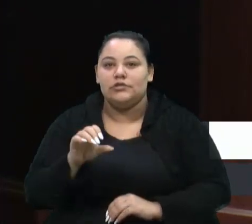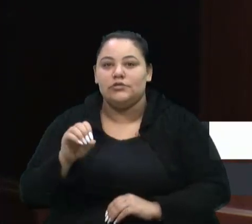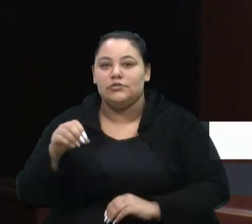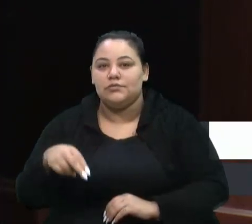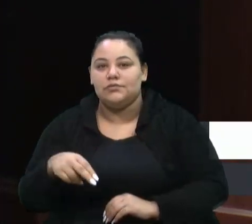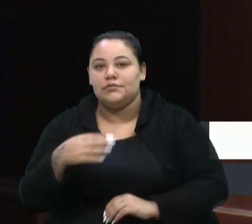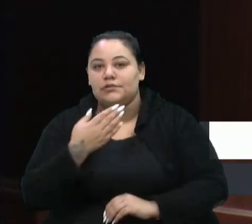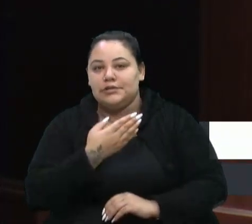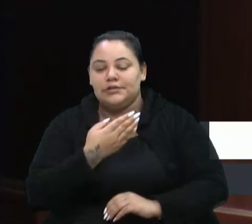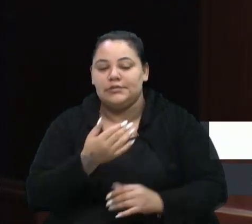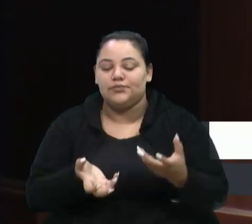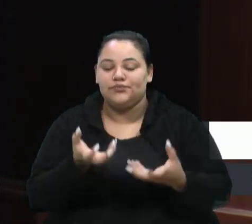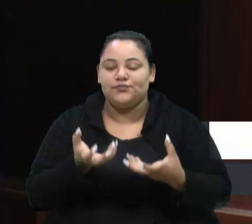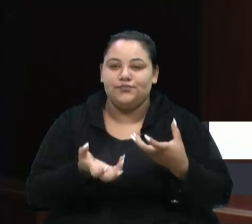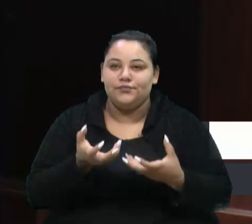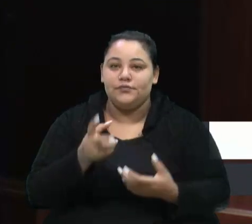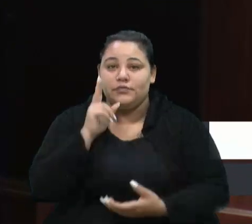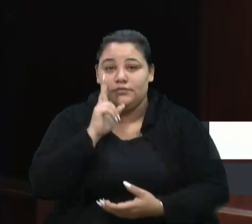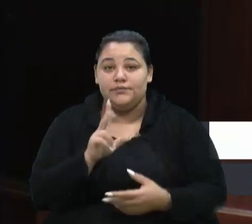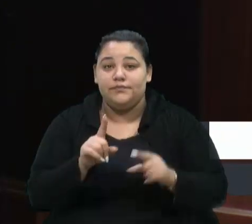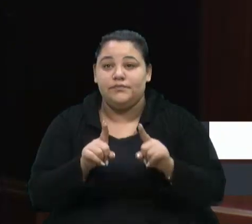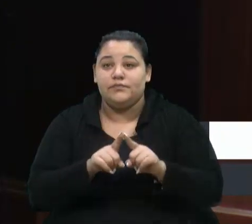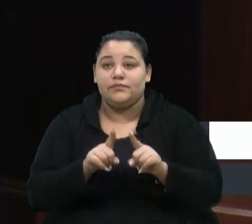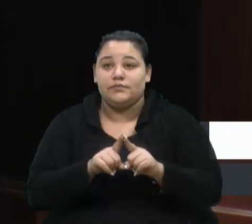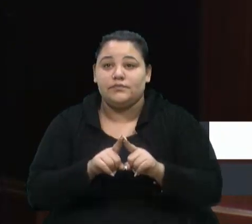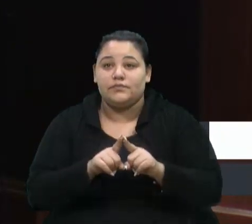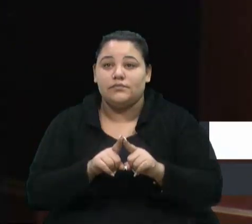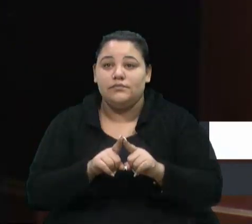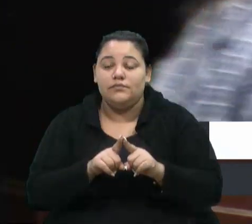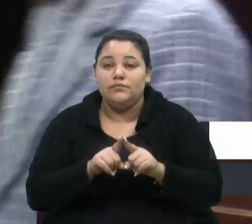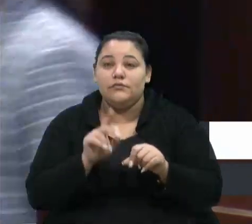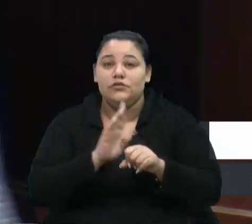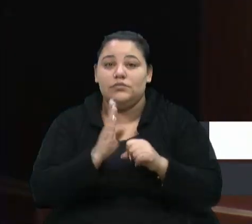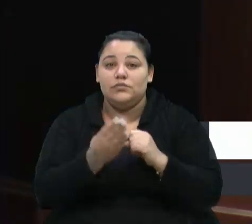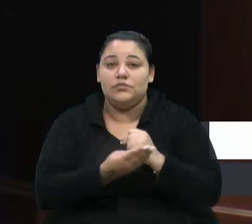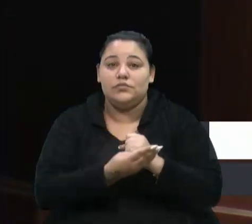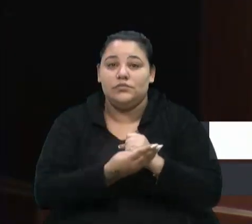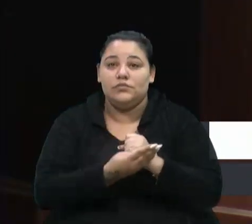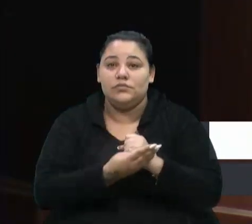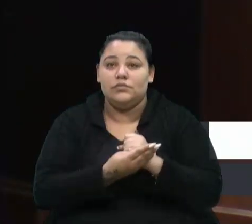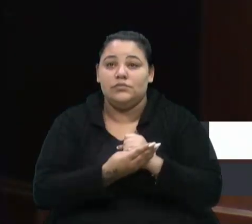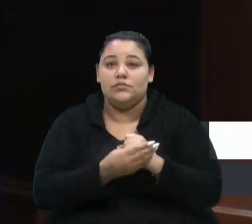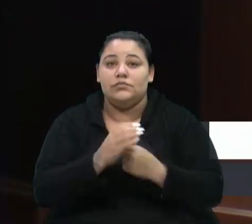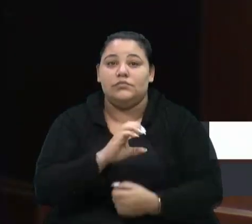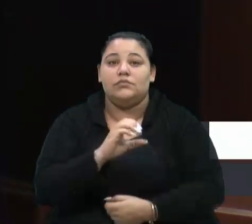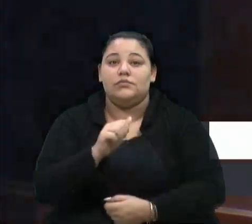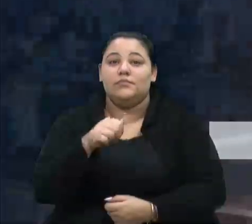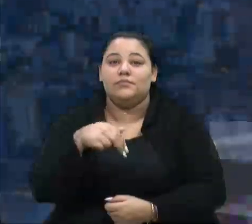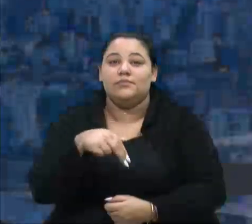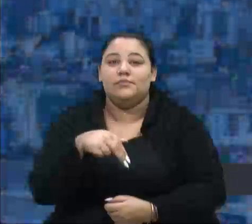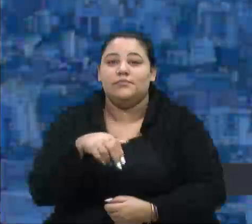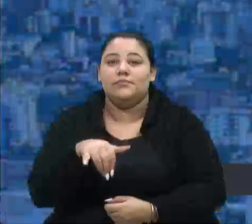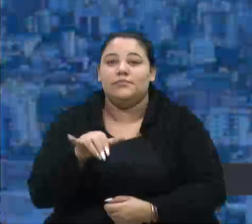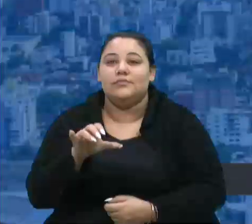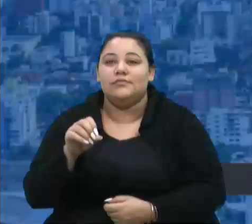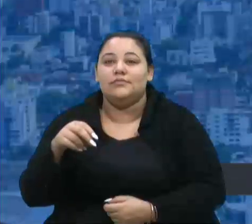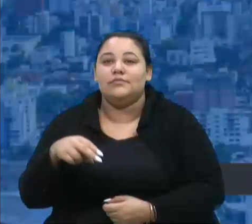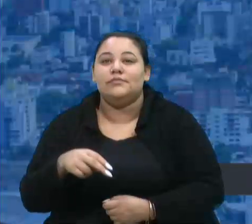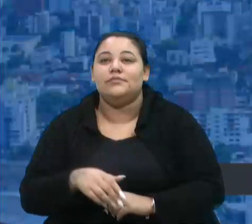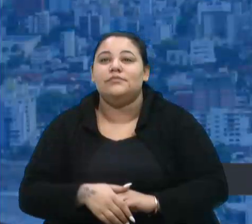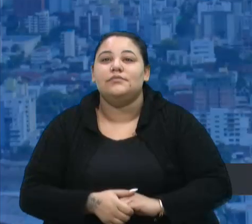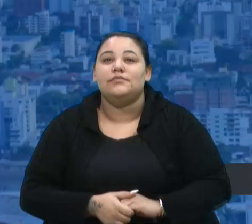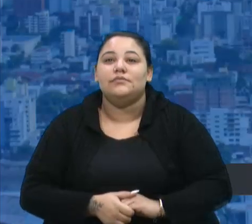esse incêndio. Veja também que no bairro Kennel incendeia mais uma casa. Então, o bairro